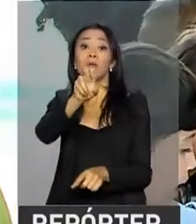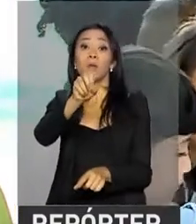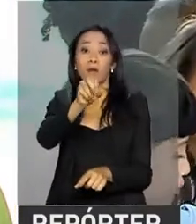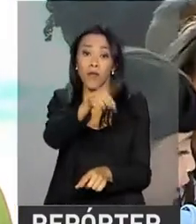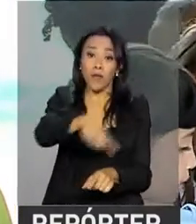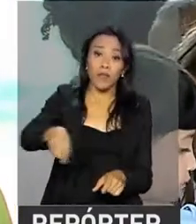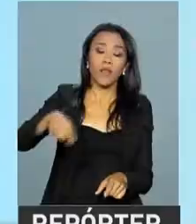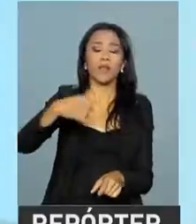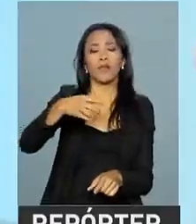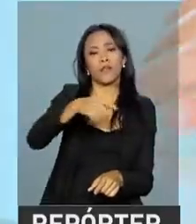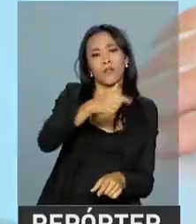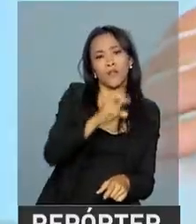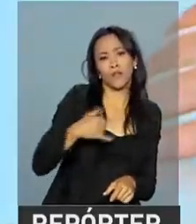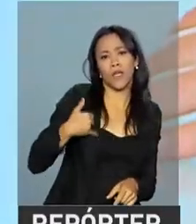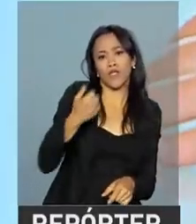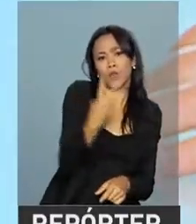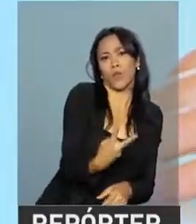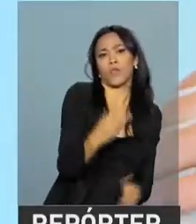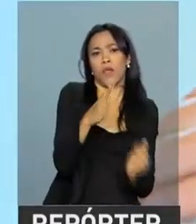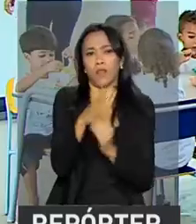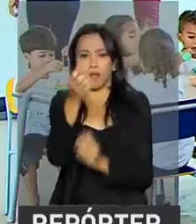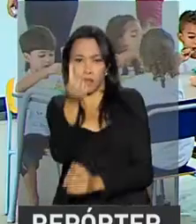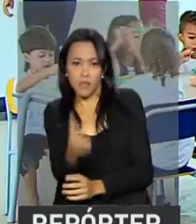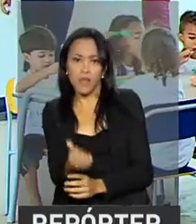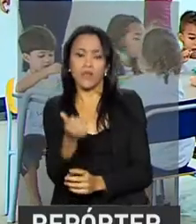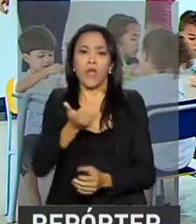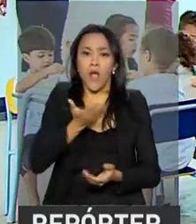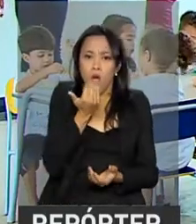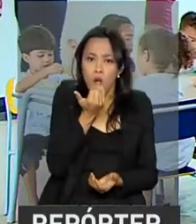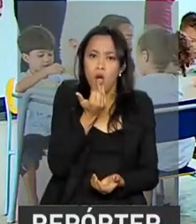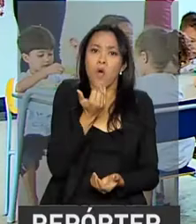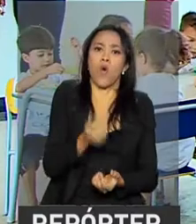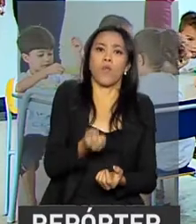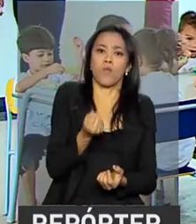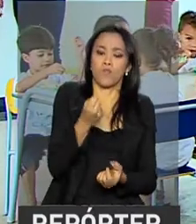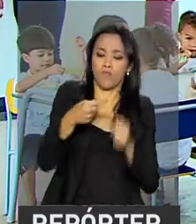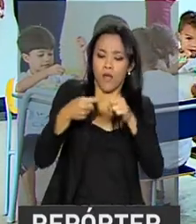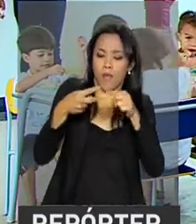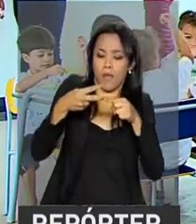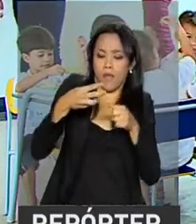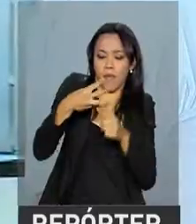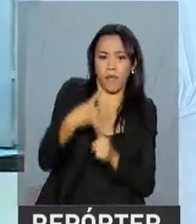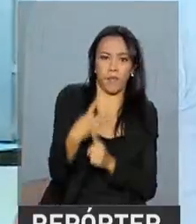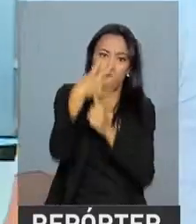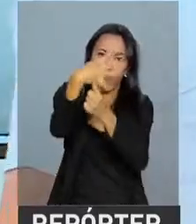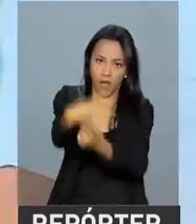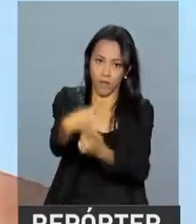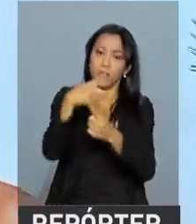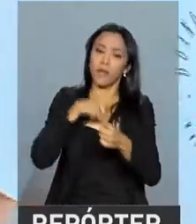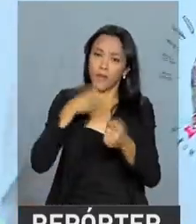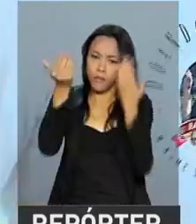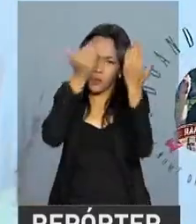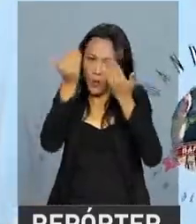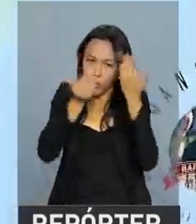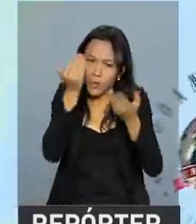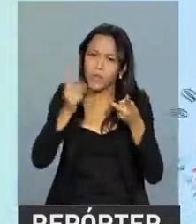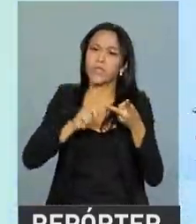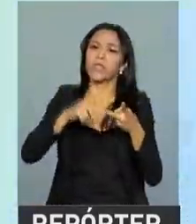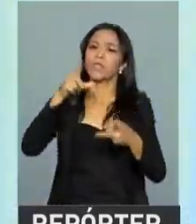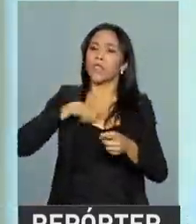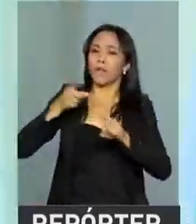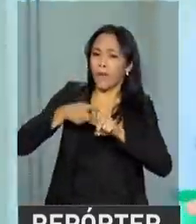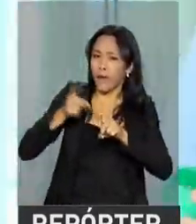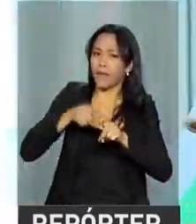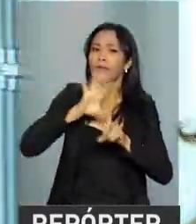e 6 anos fazem quatro refeições e recebem acompanhamento médico e psicológico tudo mantido por pessoas que